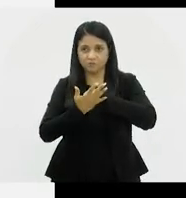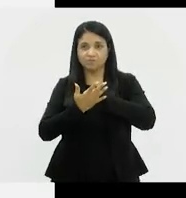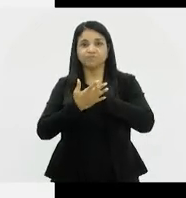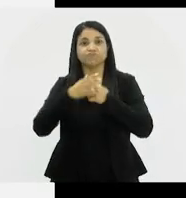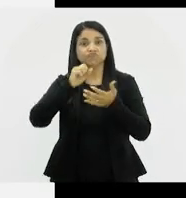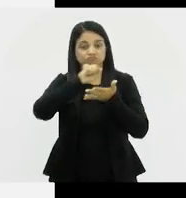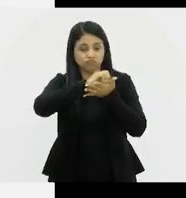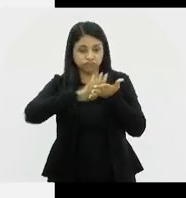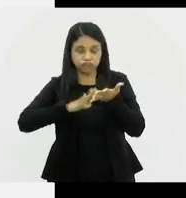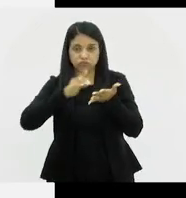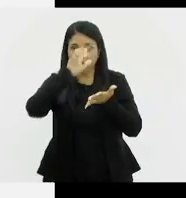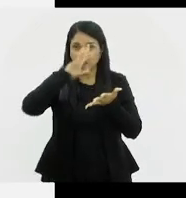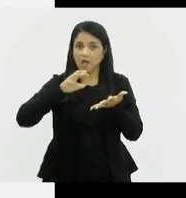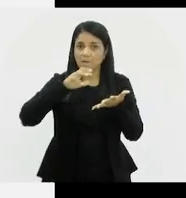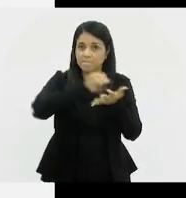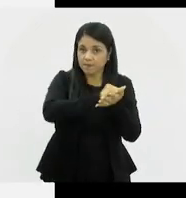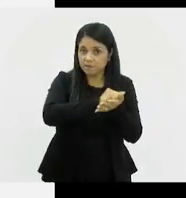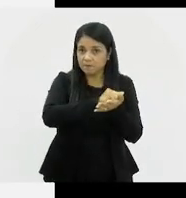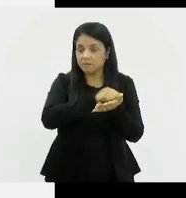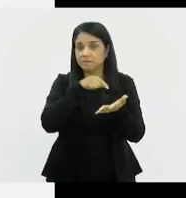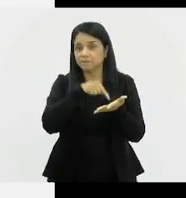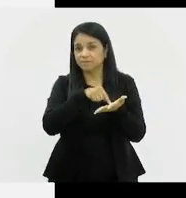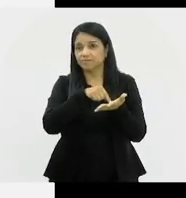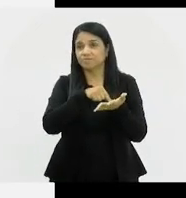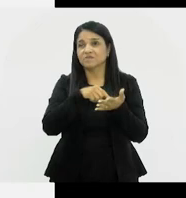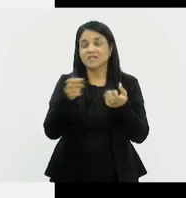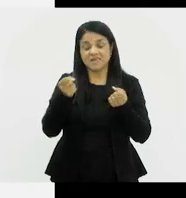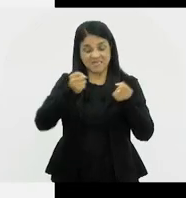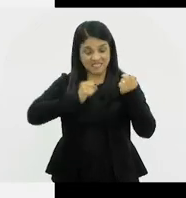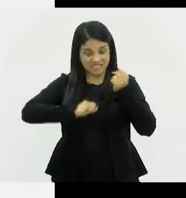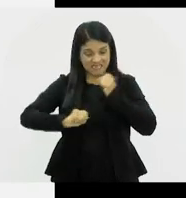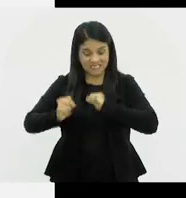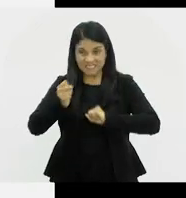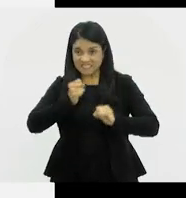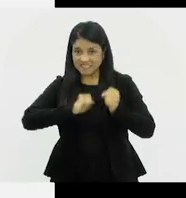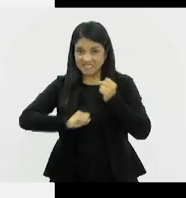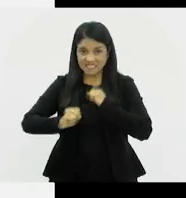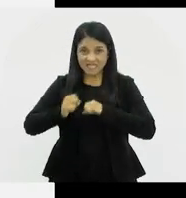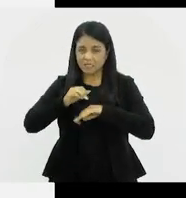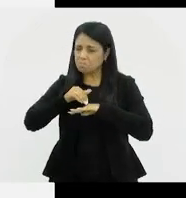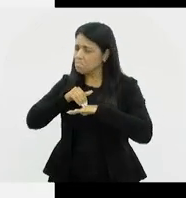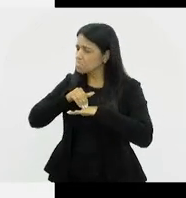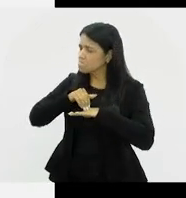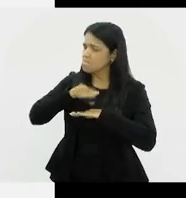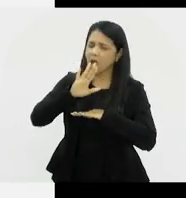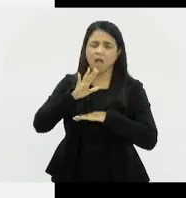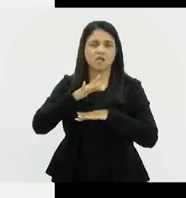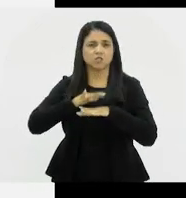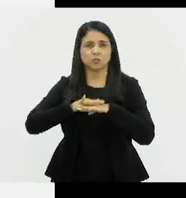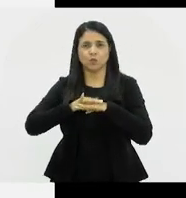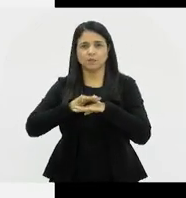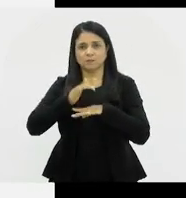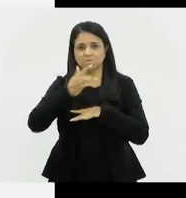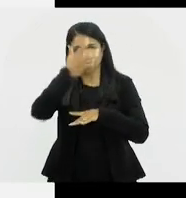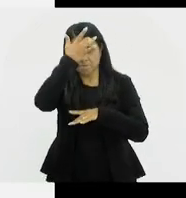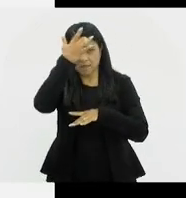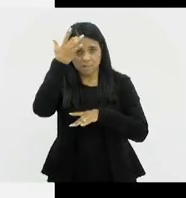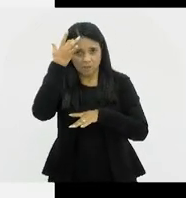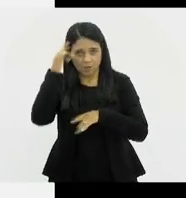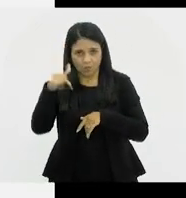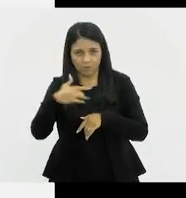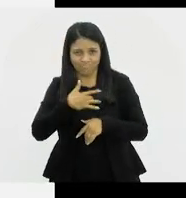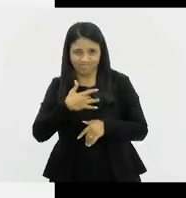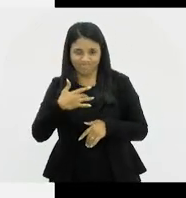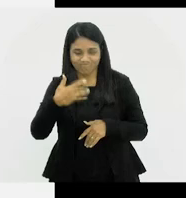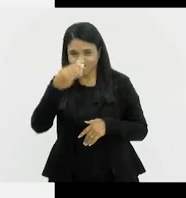que a ansiedade é o maior adoecimento mental que nós temos. Nós não vivemos o nosso